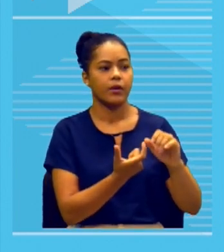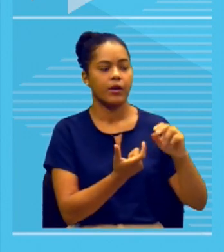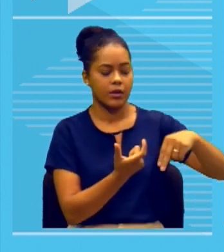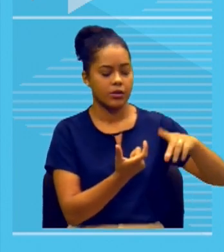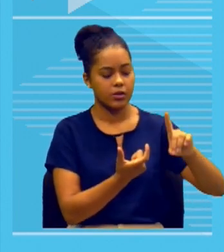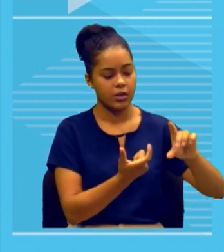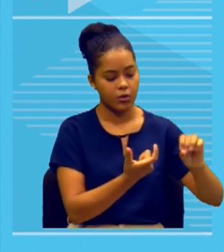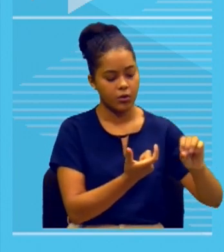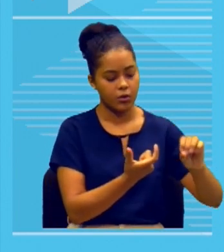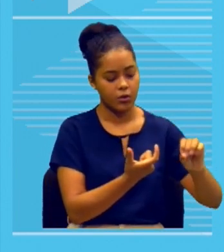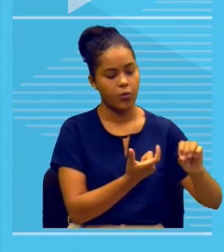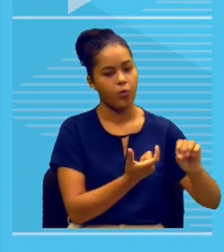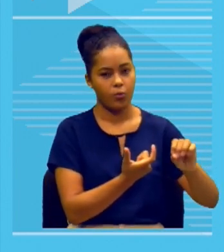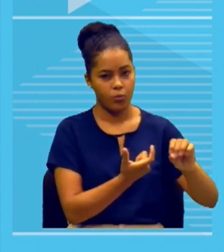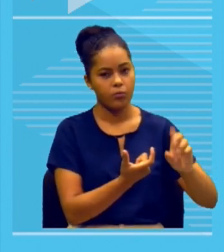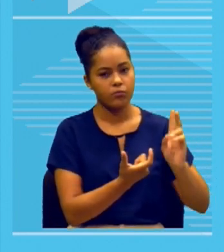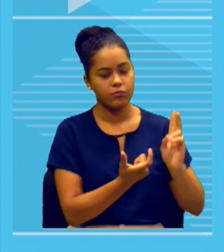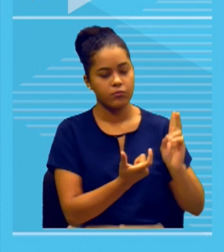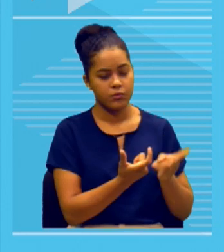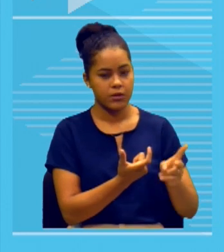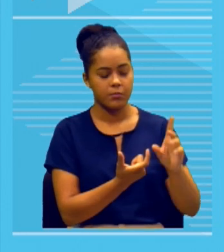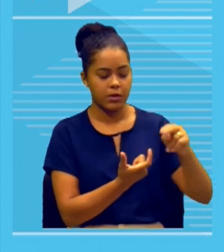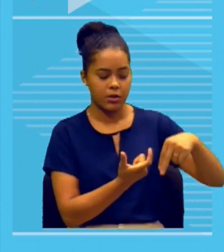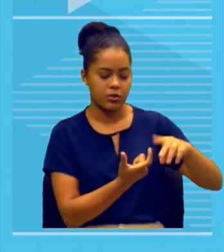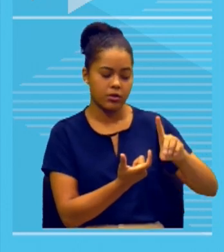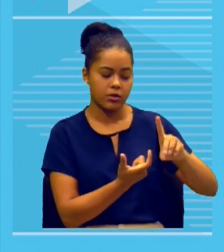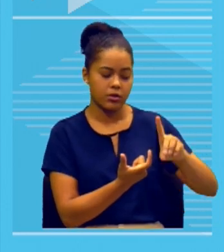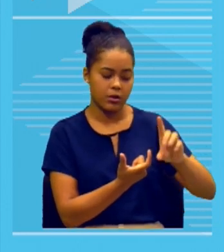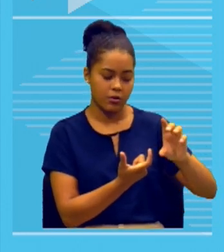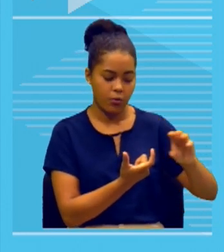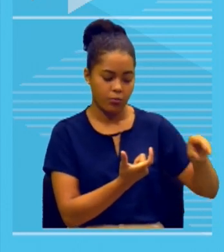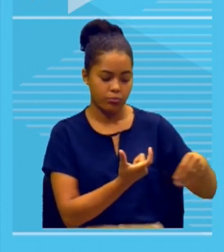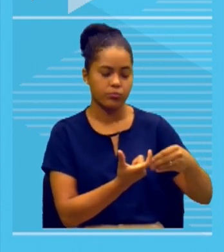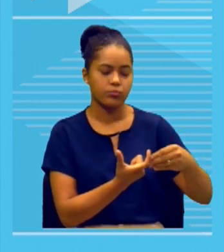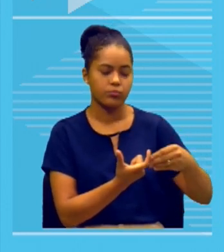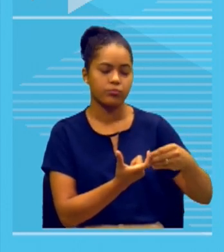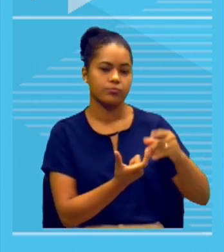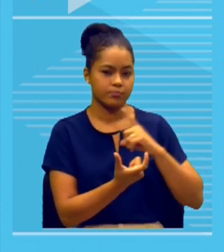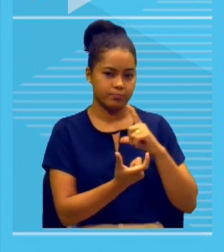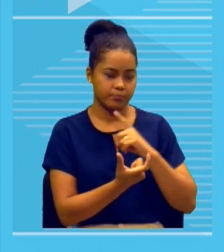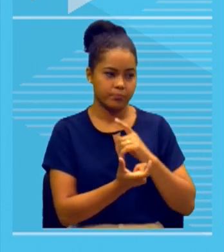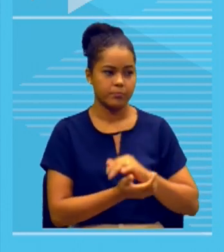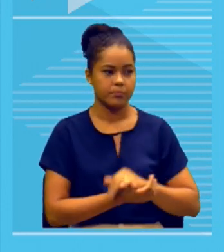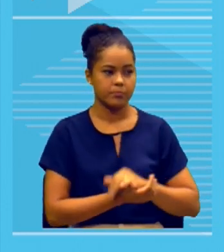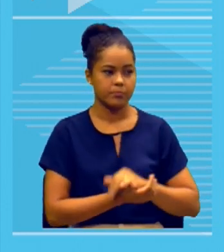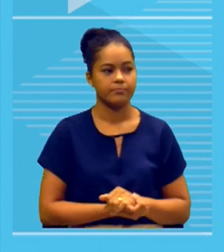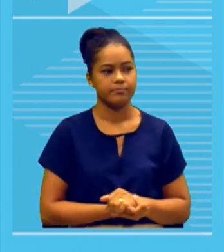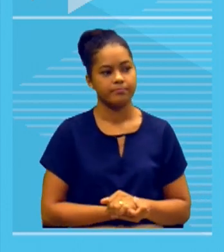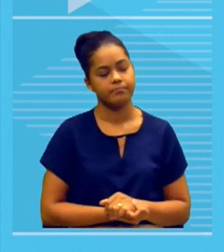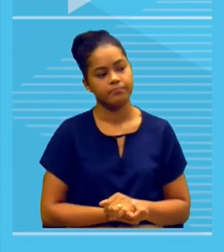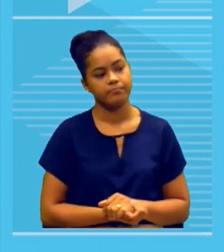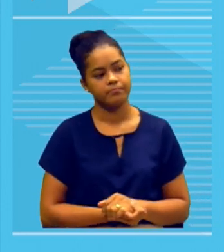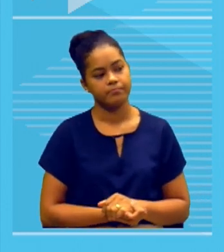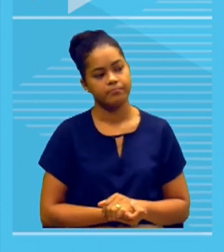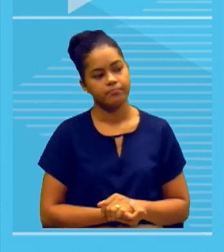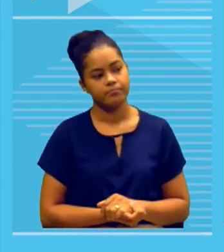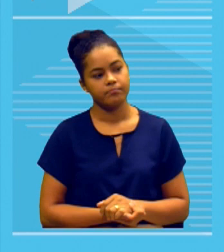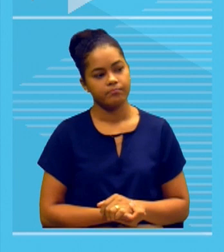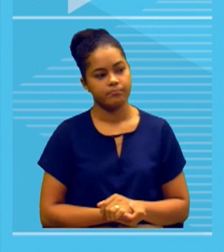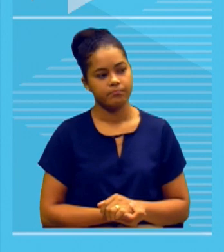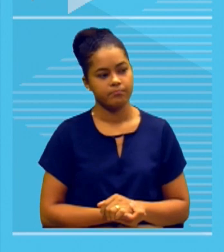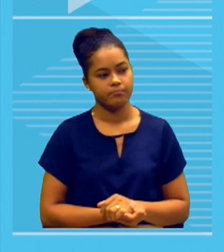amando partindo chorando beleza em se falando em se tratando de gastronomia